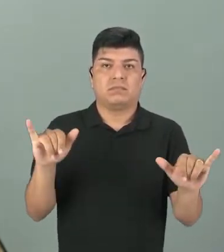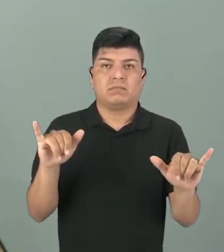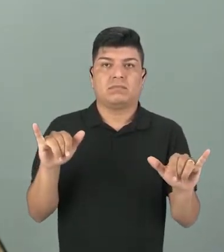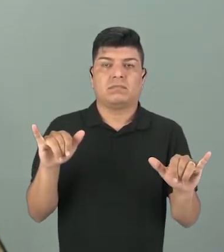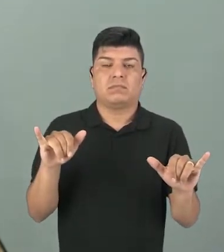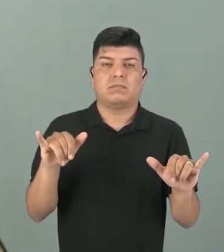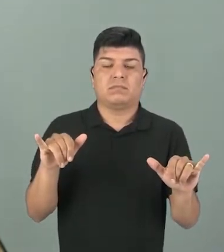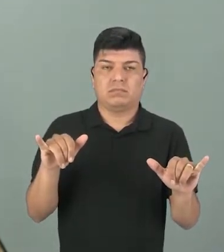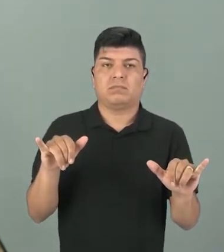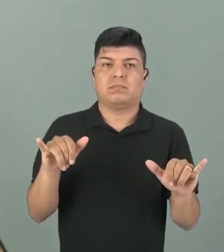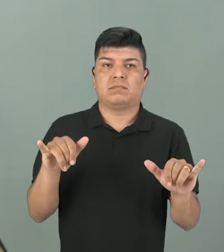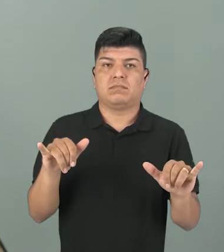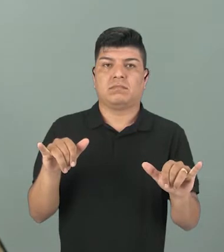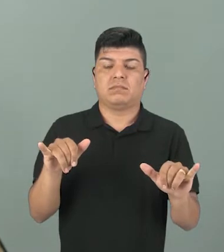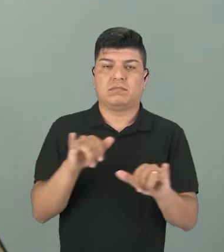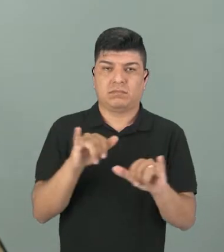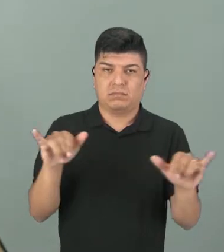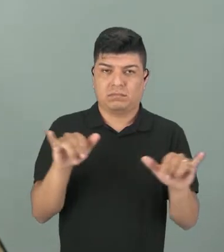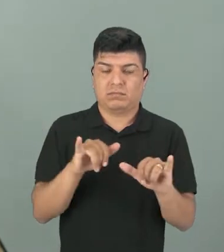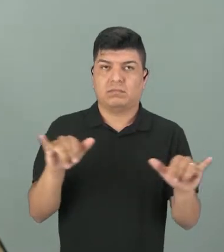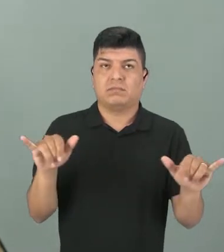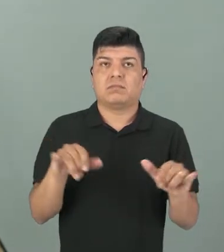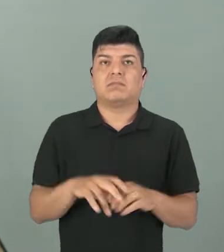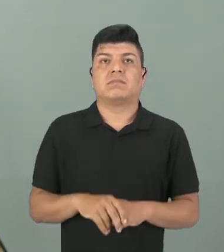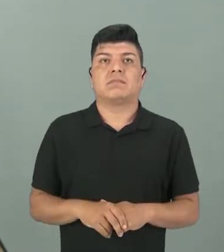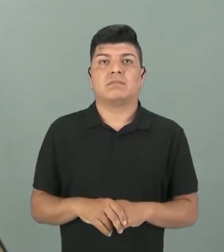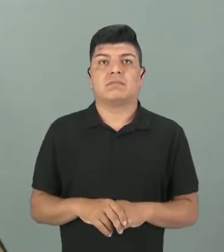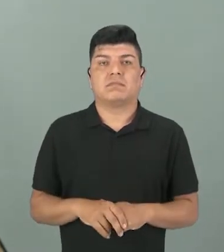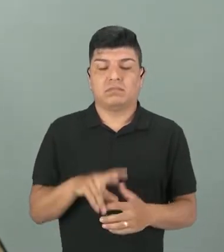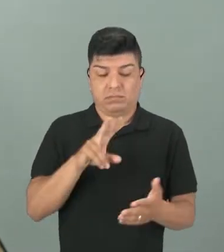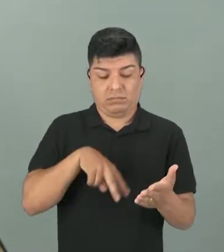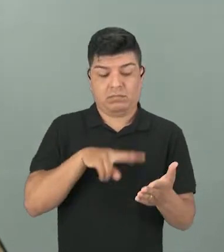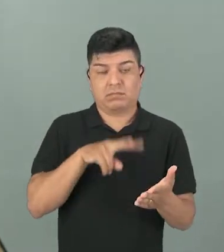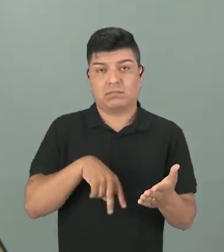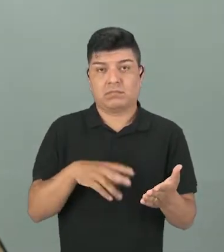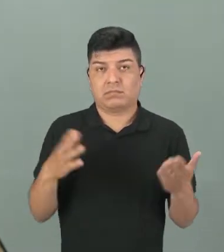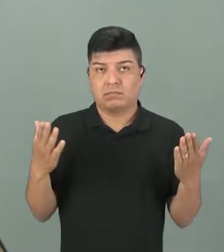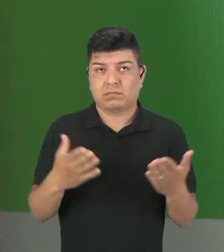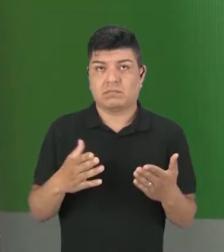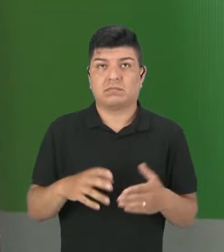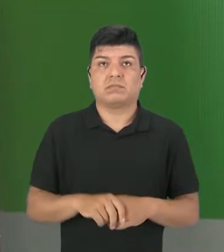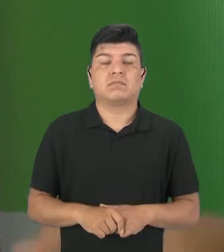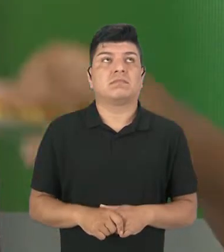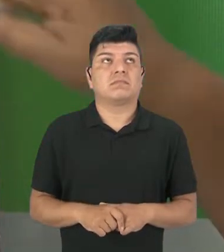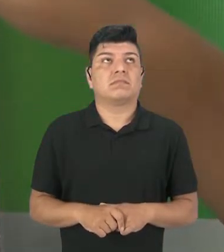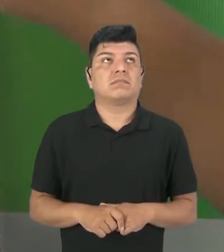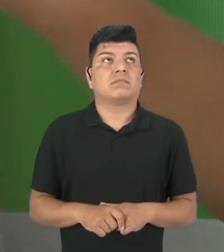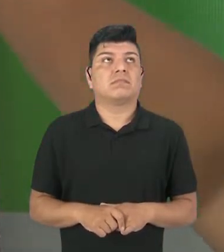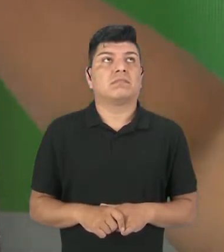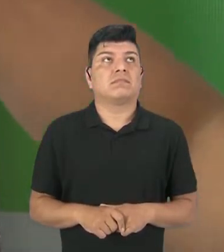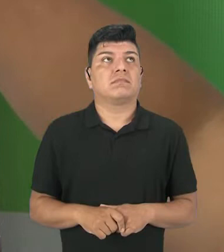a manchete dessa notícia, certo? Vamos lá fazer a leitura? Bora lá!